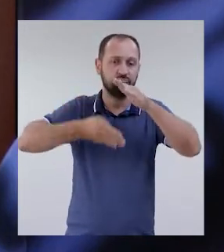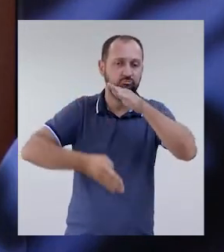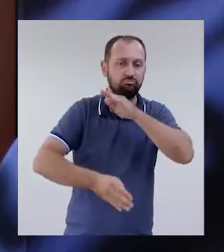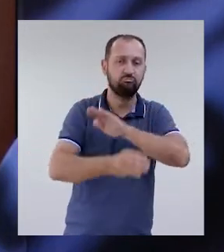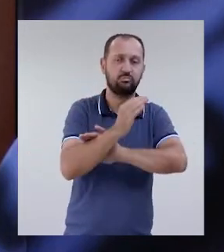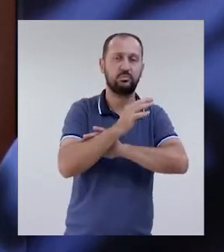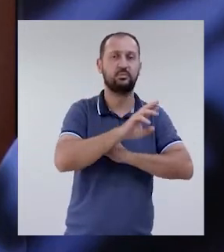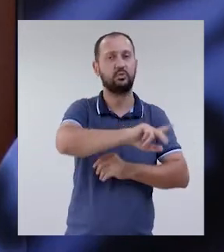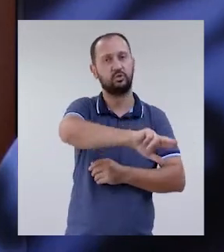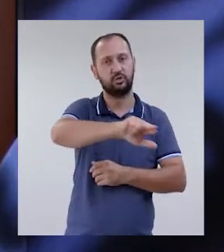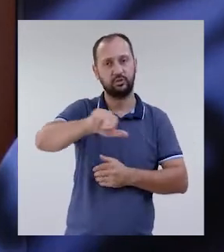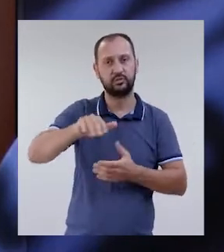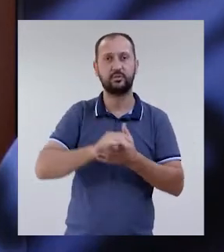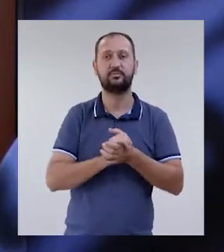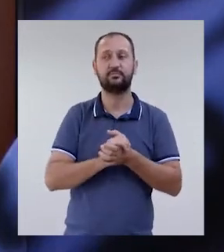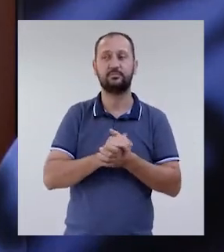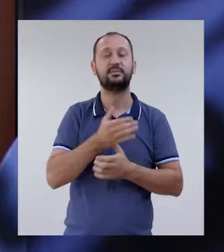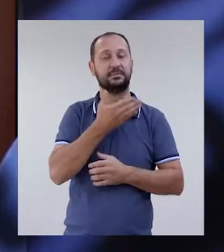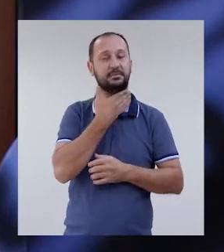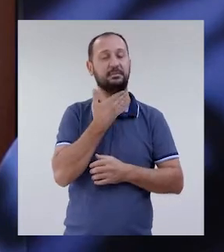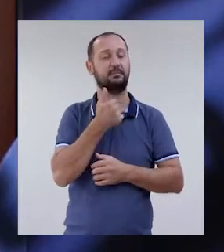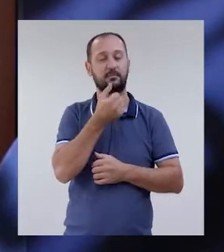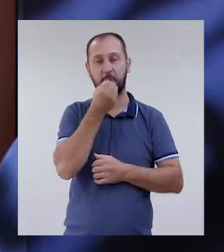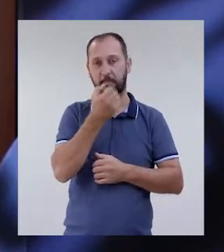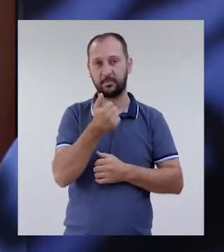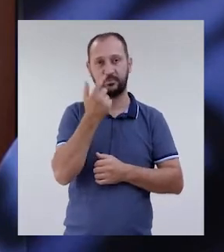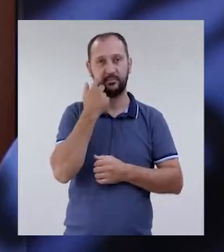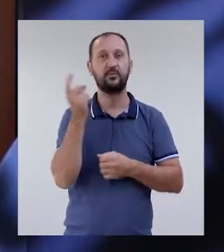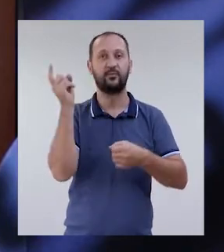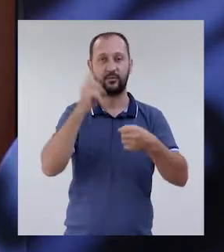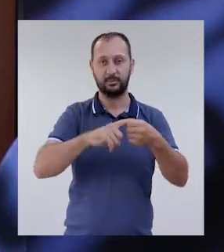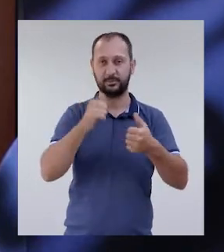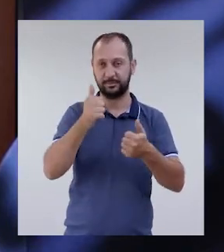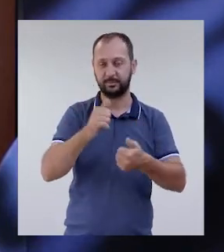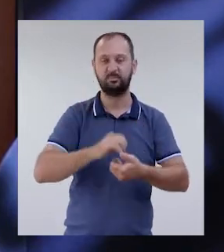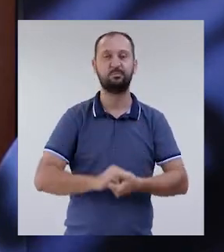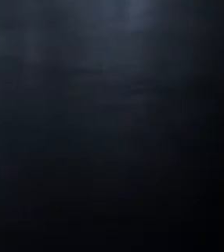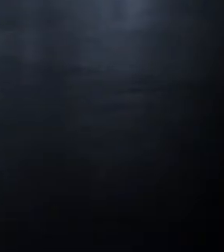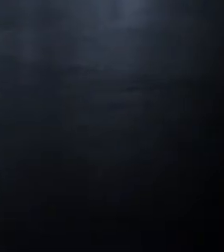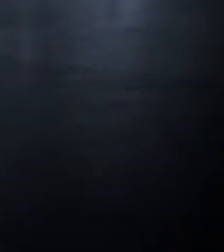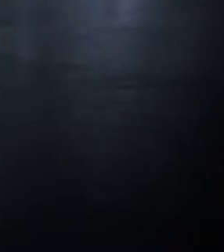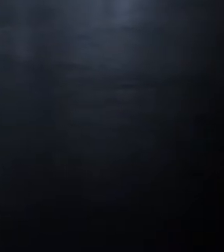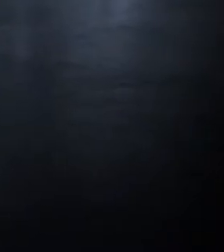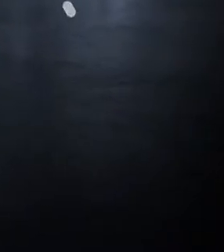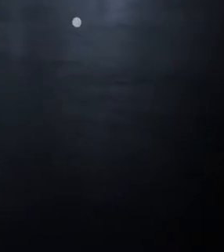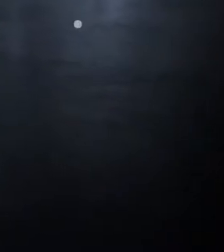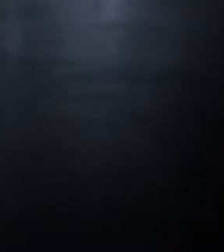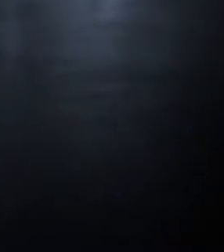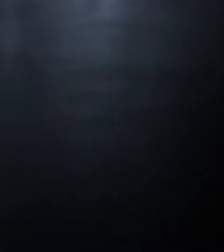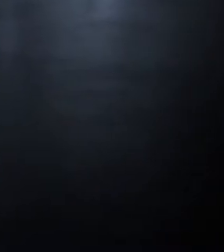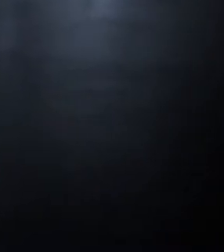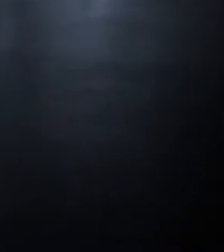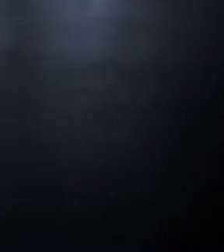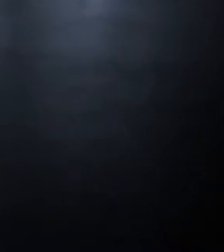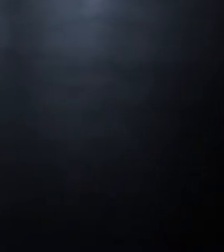das suas diversas comarcas. O papo vai ser muito bom, fica de olho, a gente volta daqui a pouco.